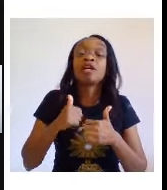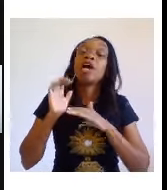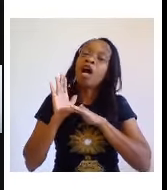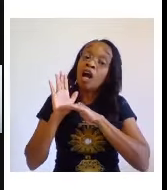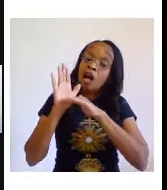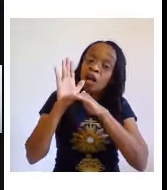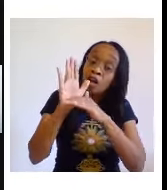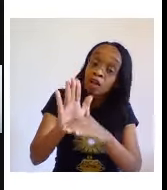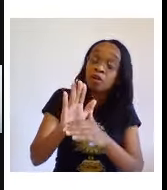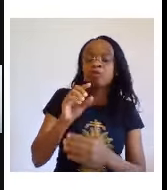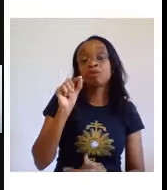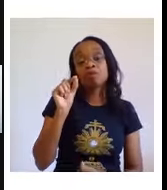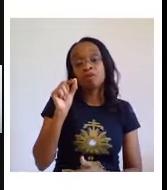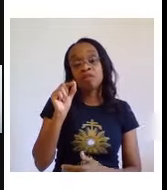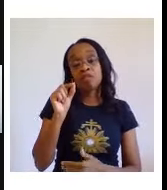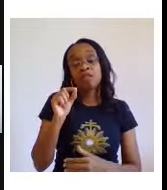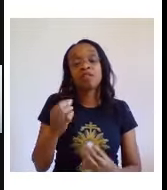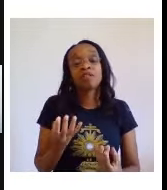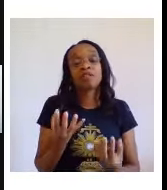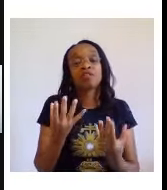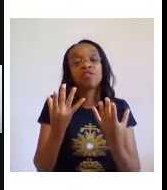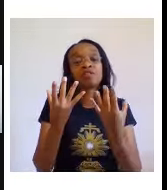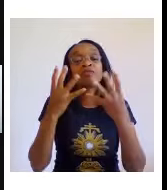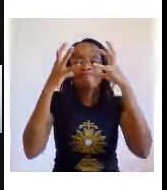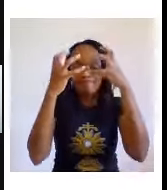contribuir para a redução